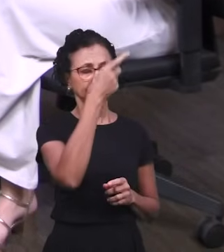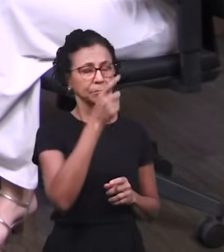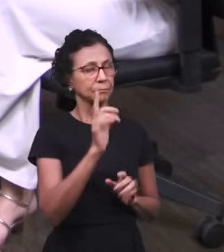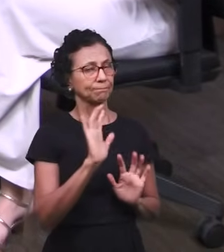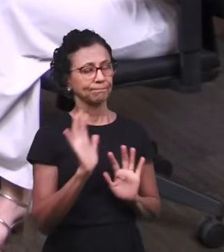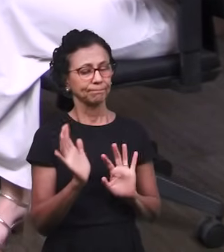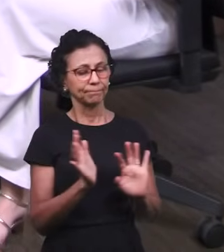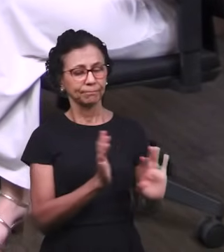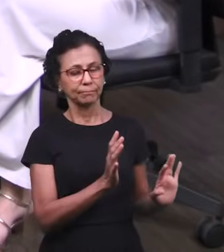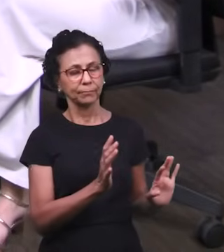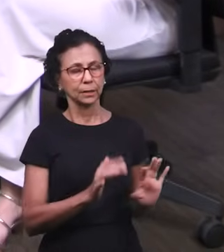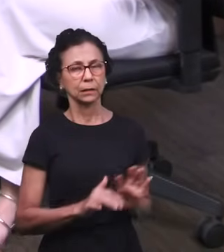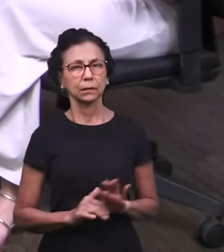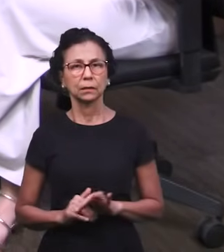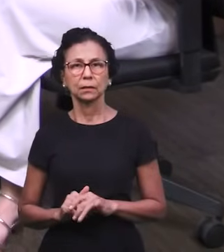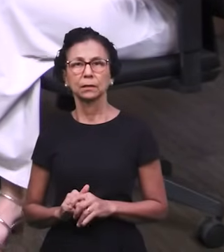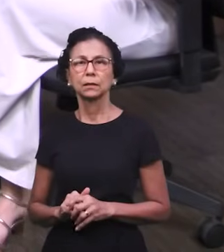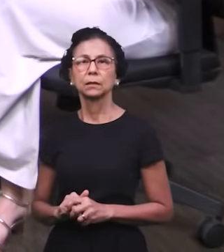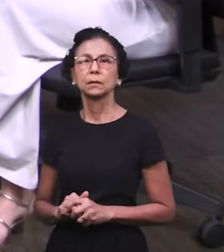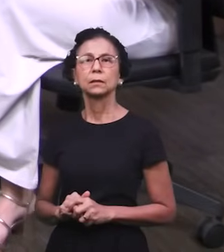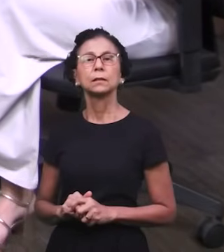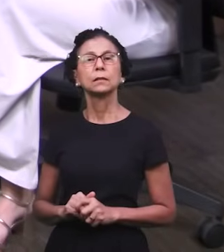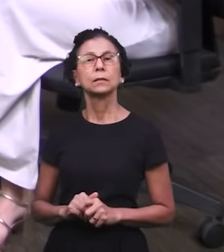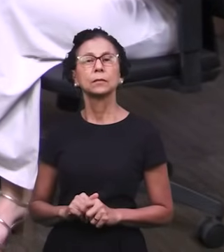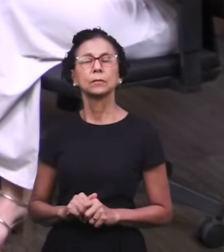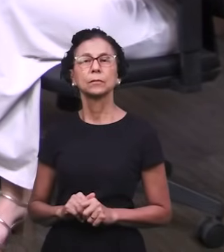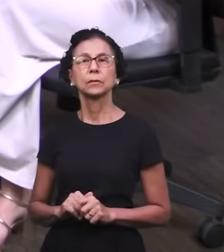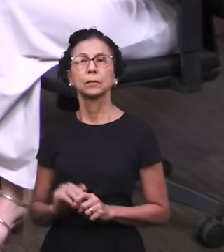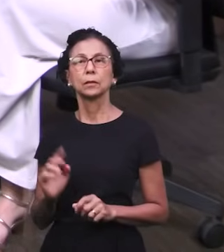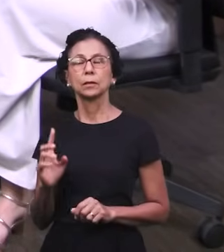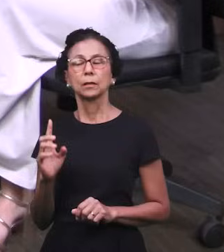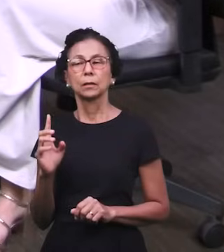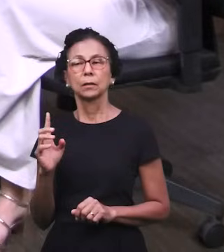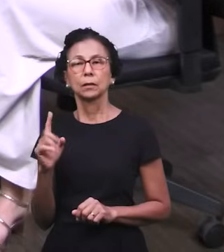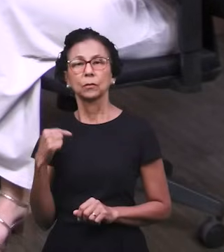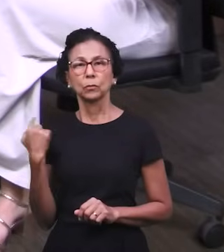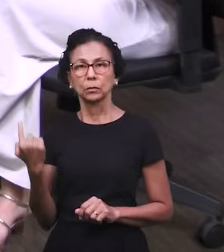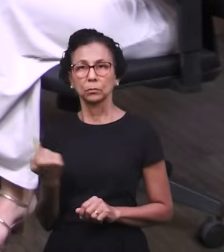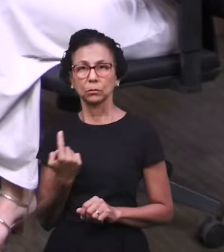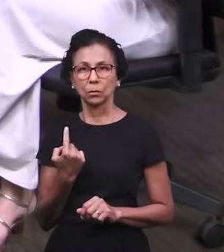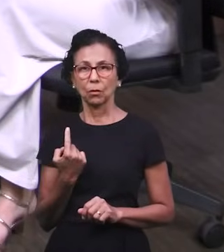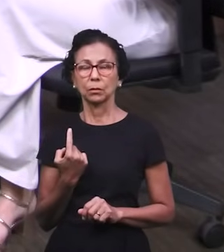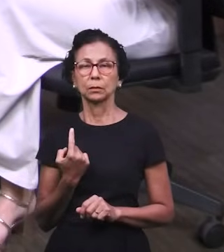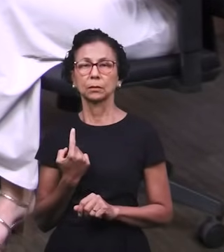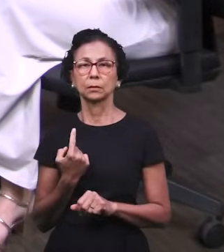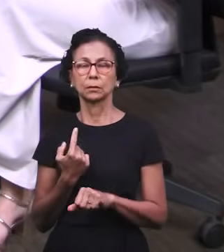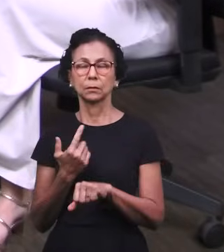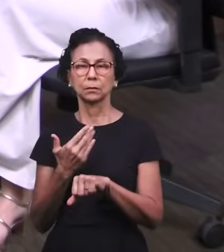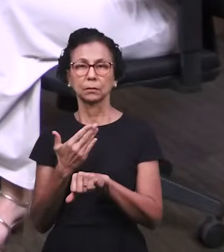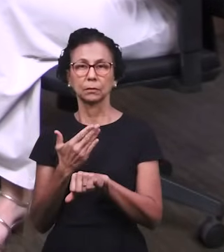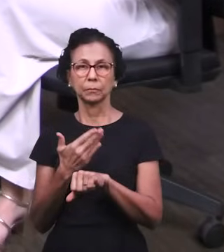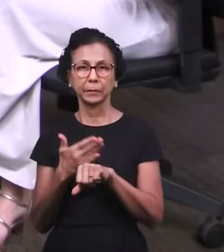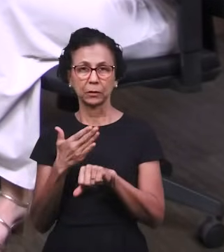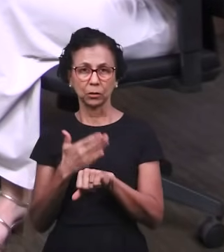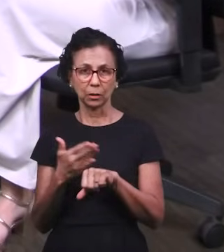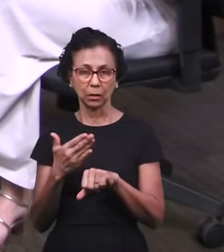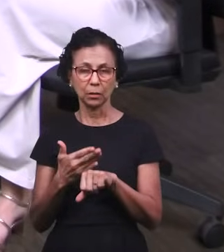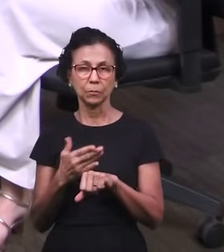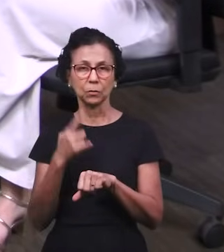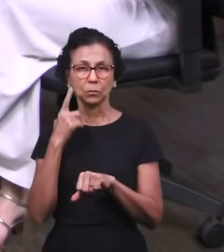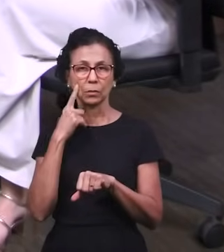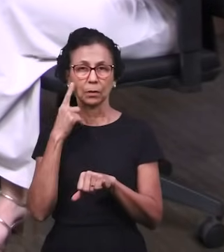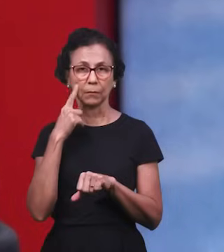mostra, nós estamos aplicando e falando daquilo que é a verdade. Então, eu acho que é a melhor